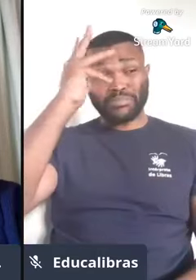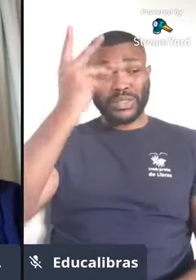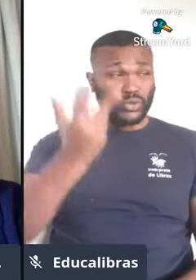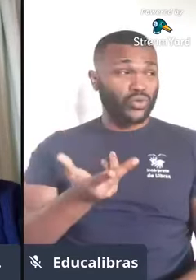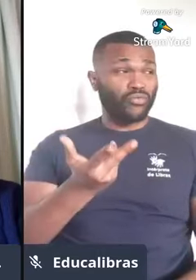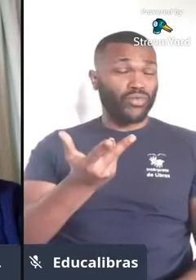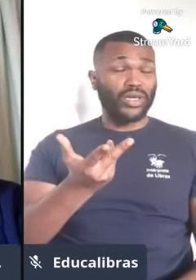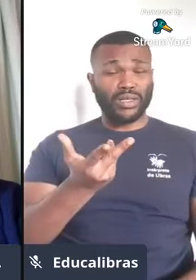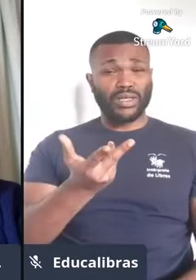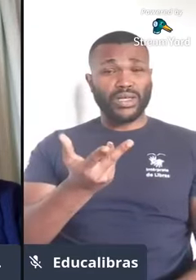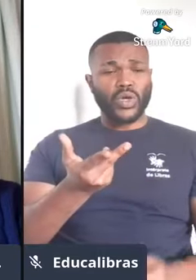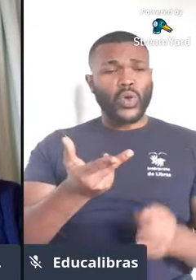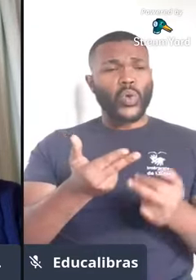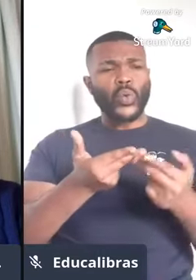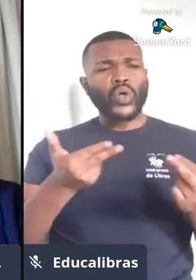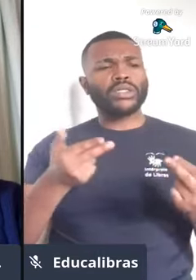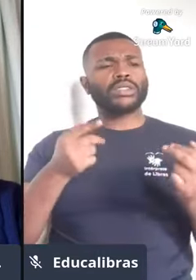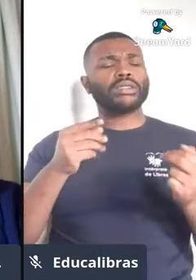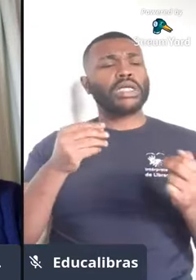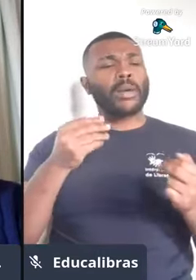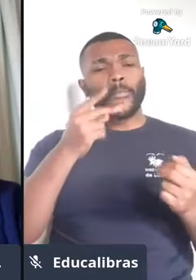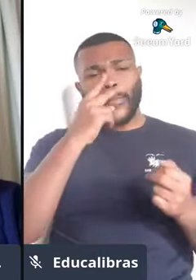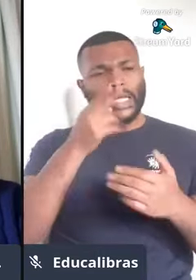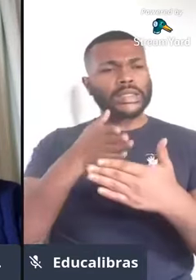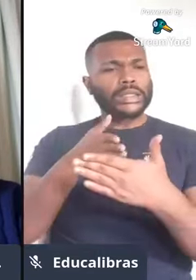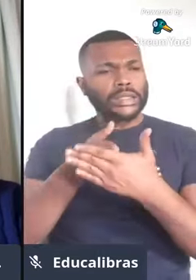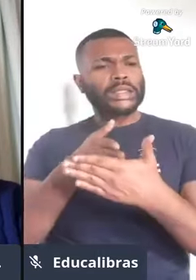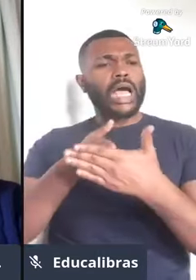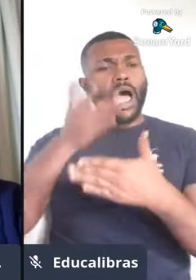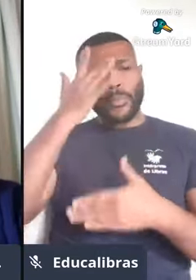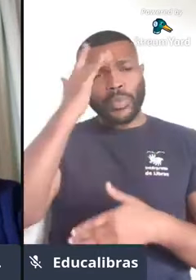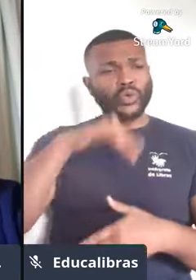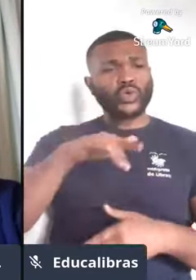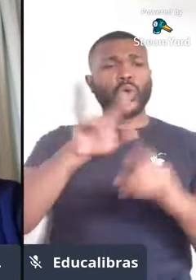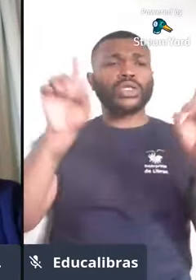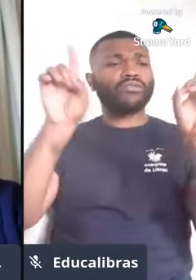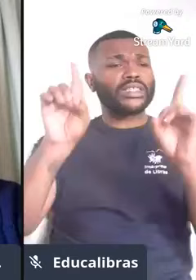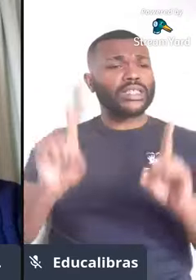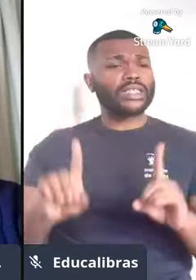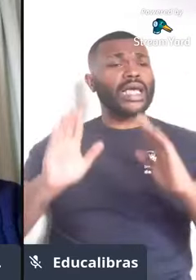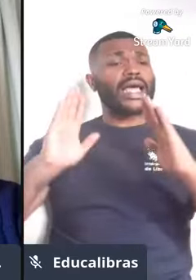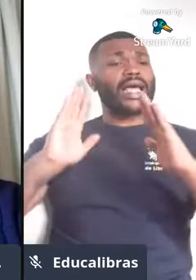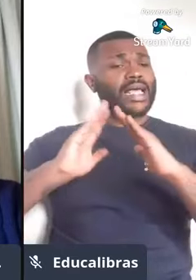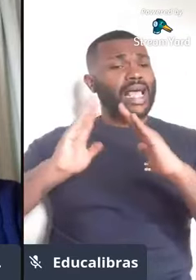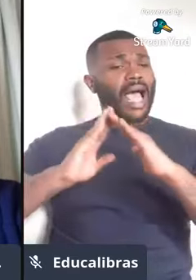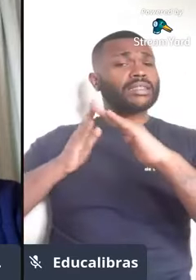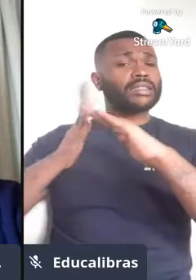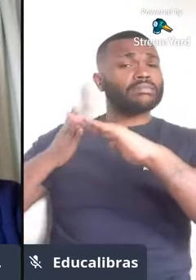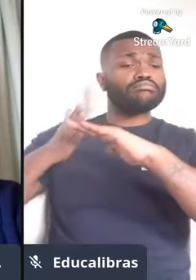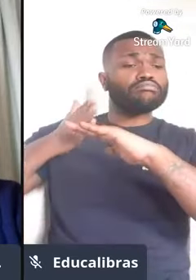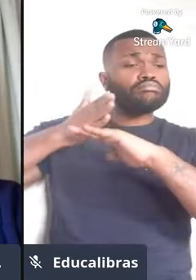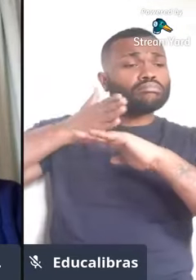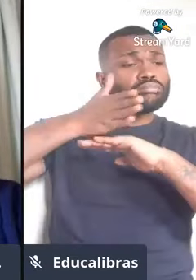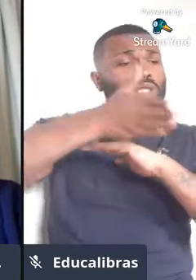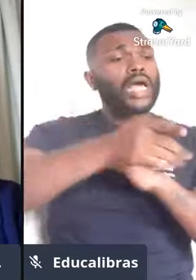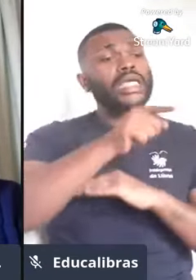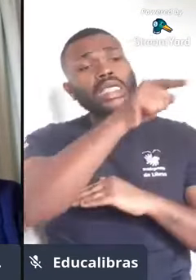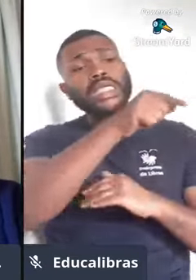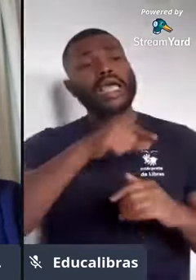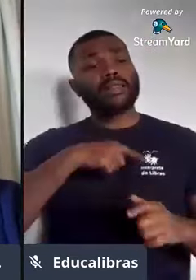fatores dificultadores para que as pessoas com deficiência possam sair de casa, irem para seus locais de trabalho, seja um